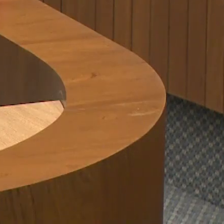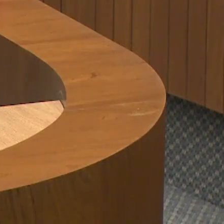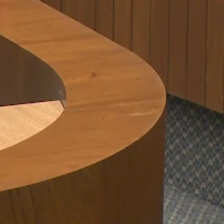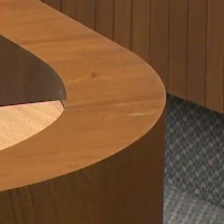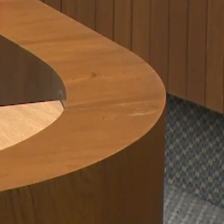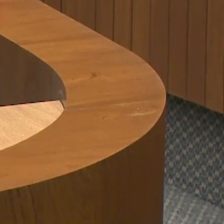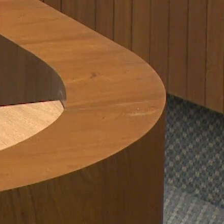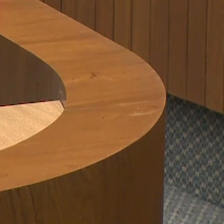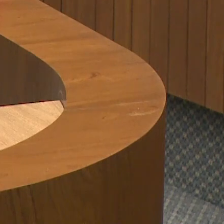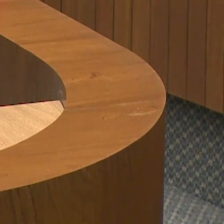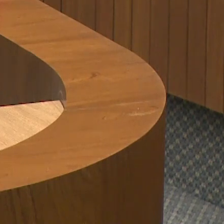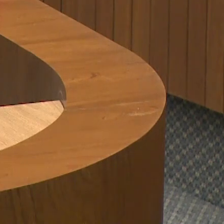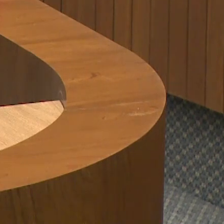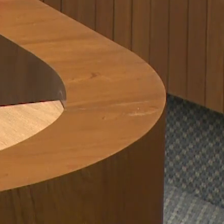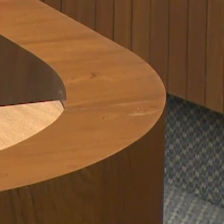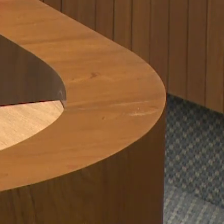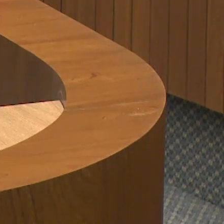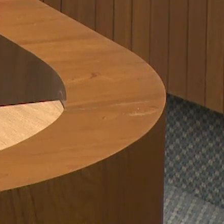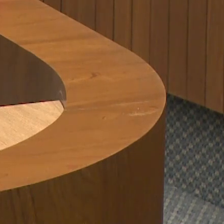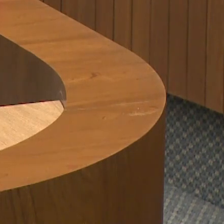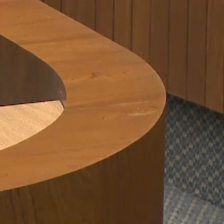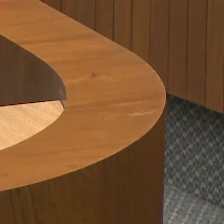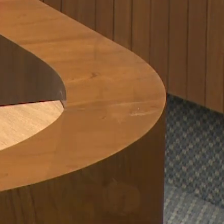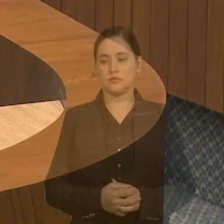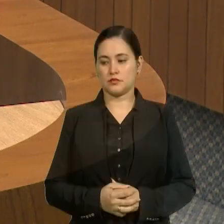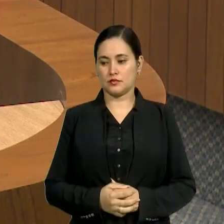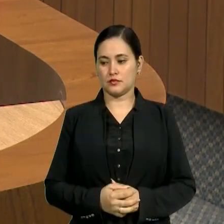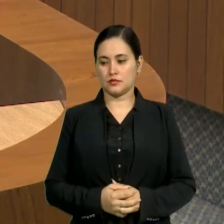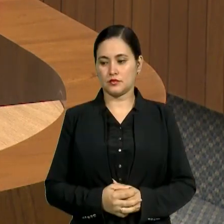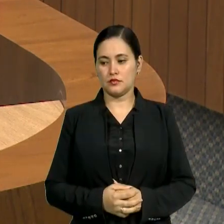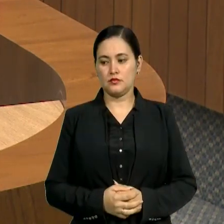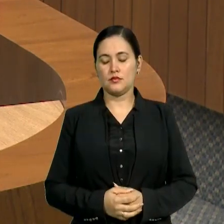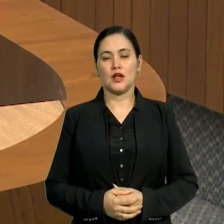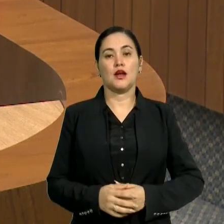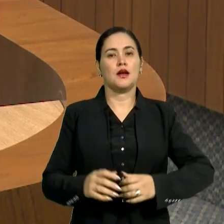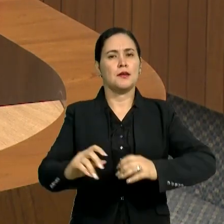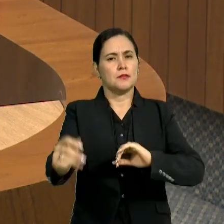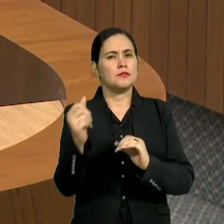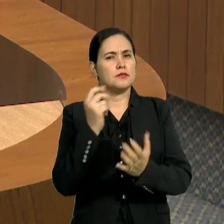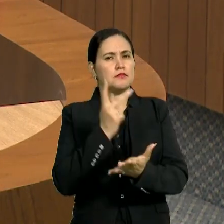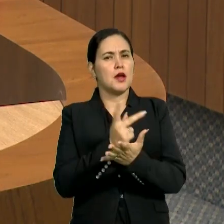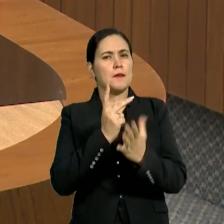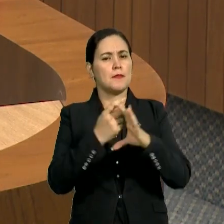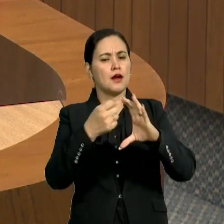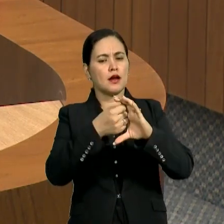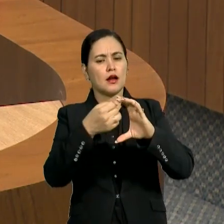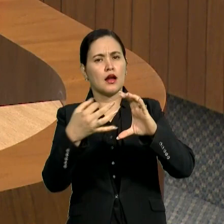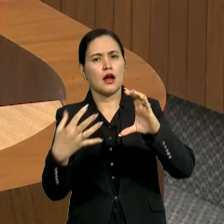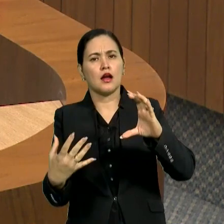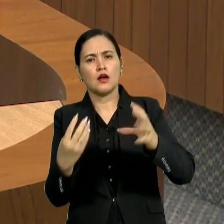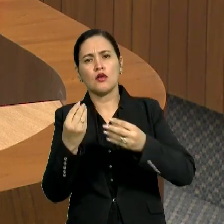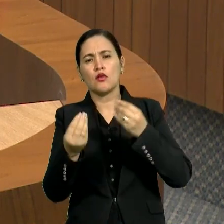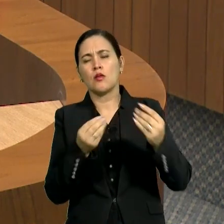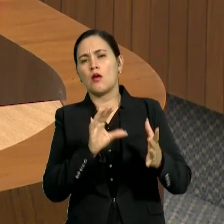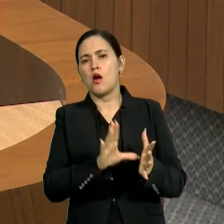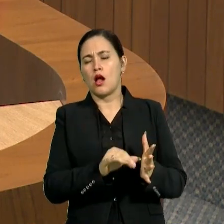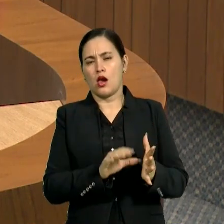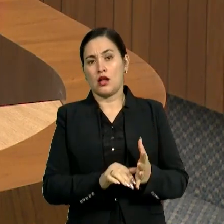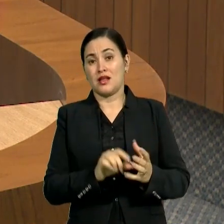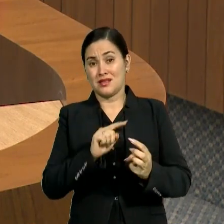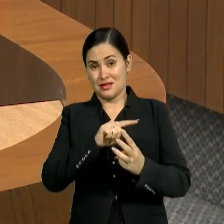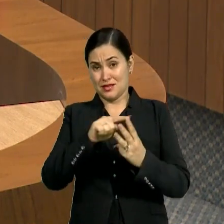Três elementos que, com as mesmas características, amarraram os vereadores, seus